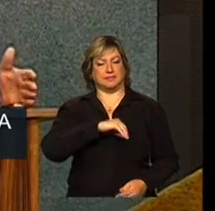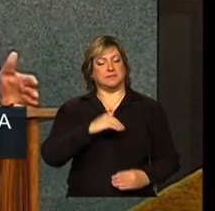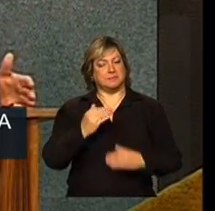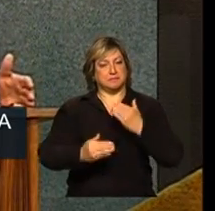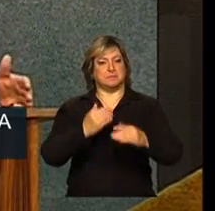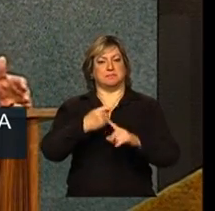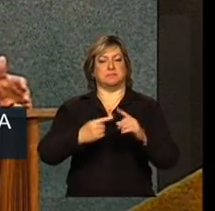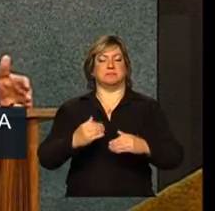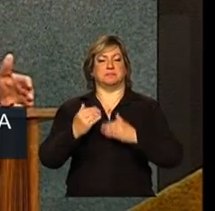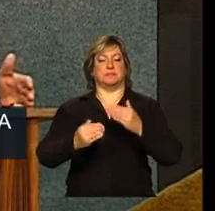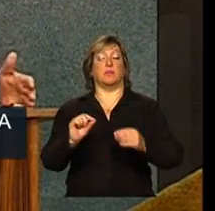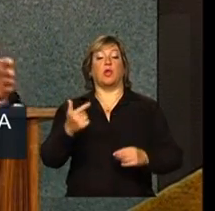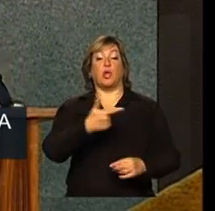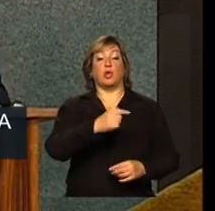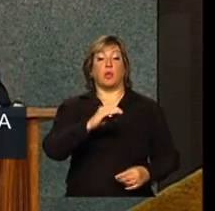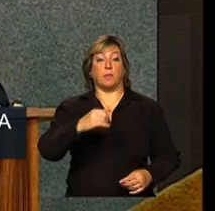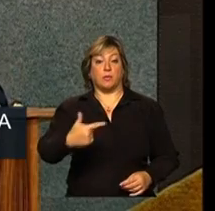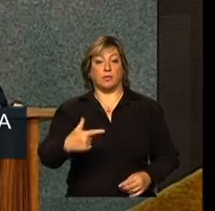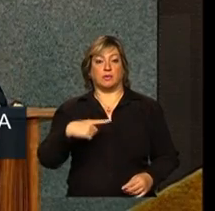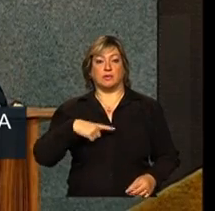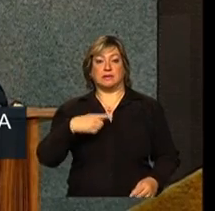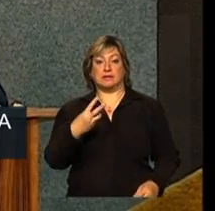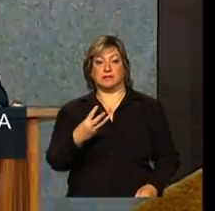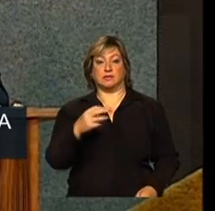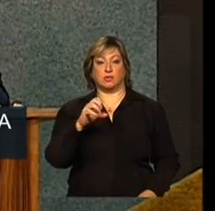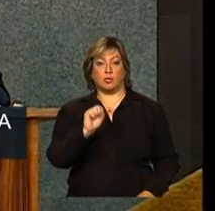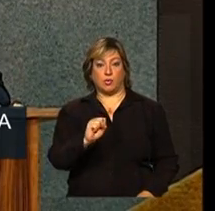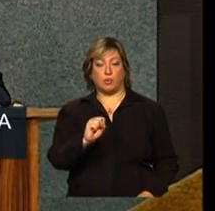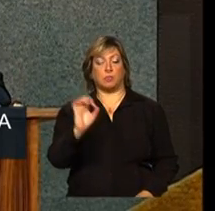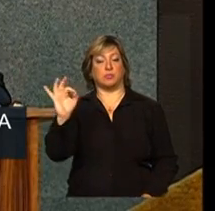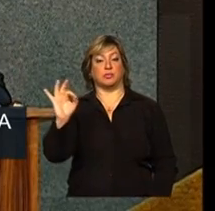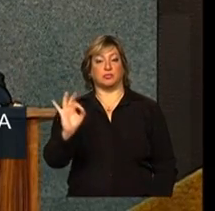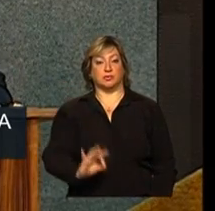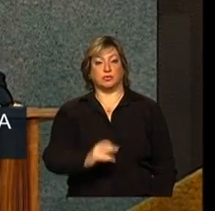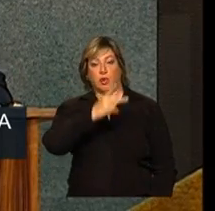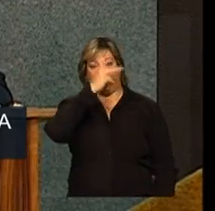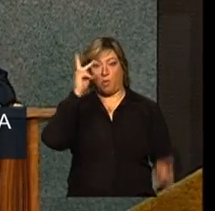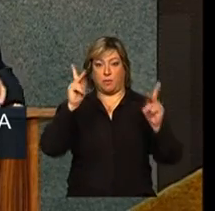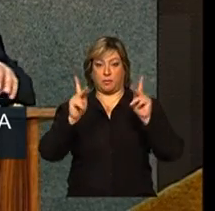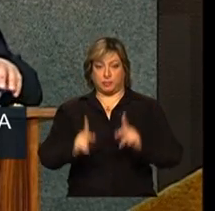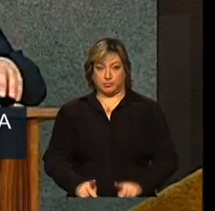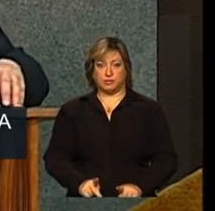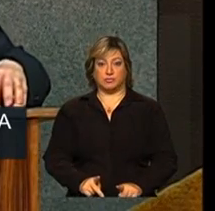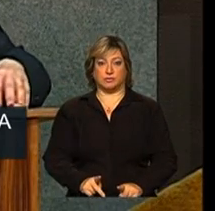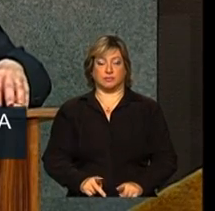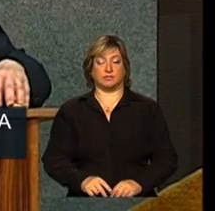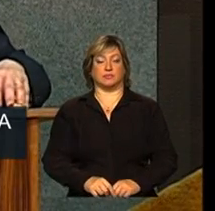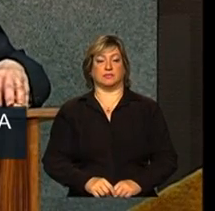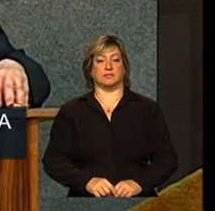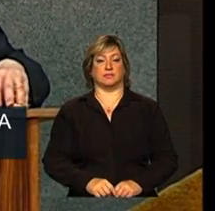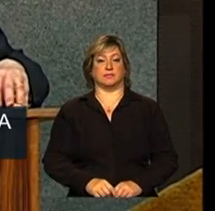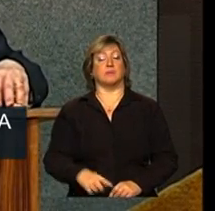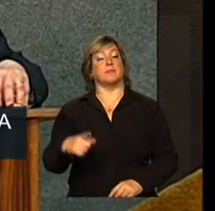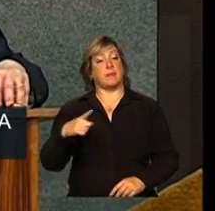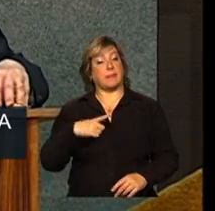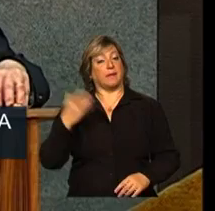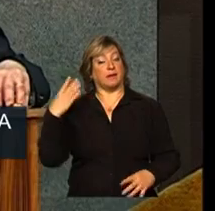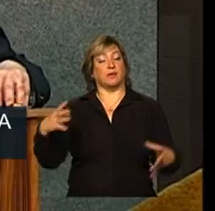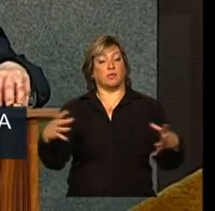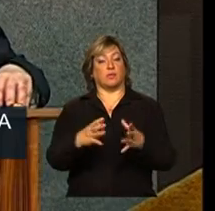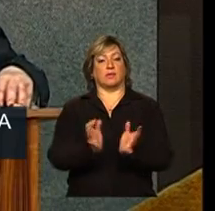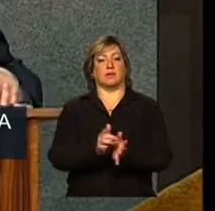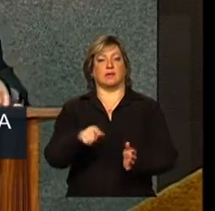Em 2002, 38% da população compunha a classe média